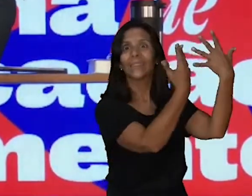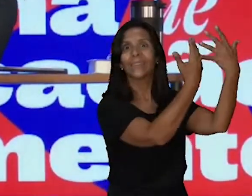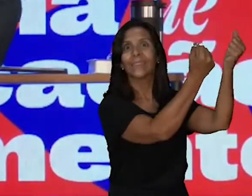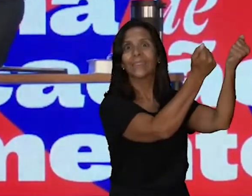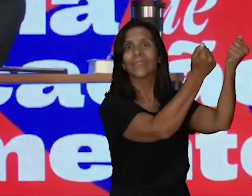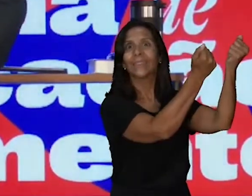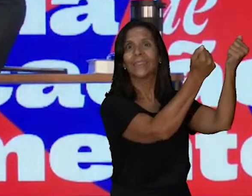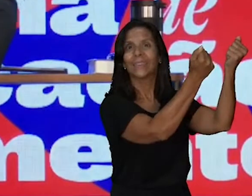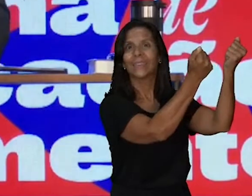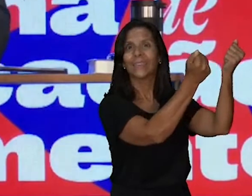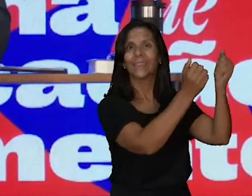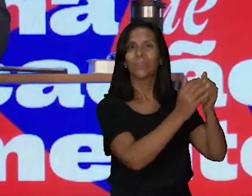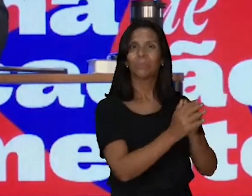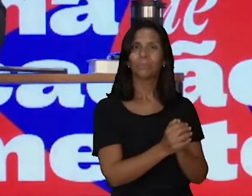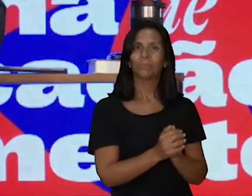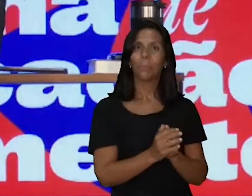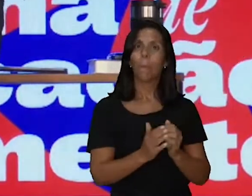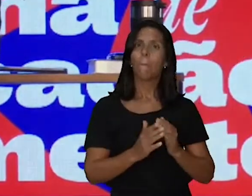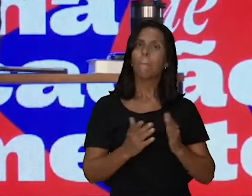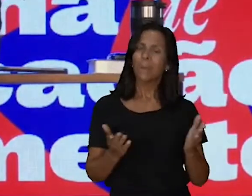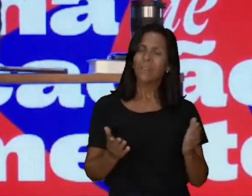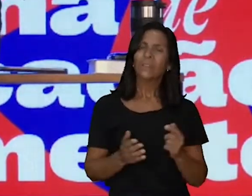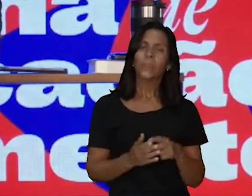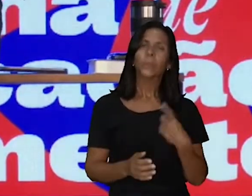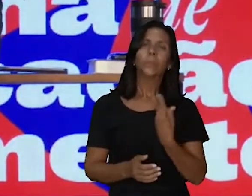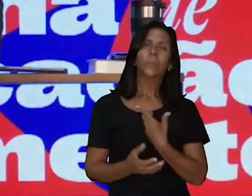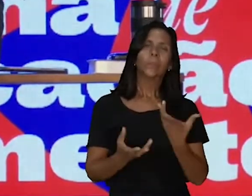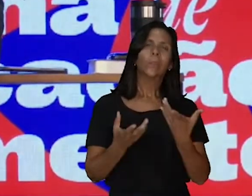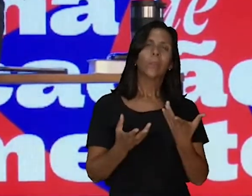Mas às vezes nós queremos que comece por nós.